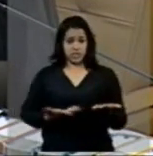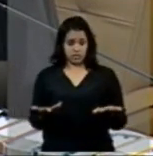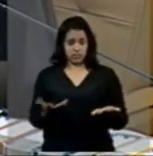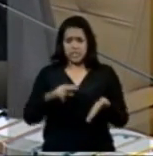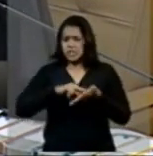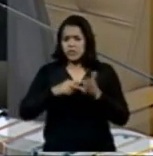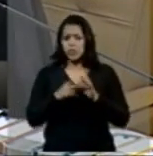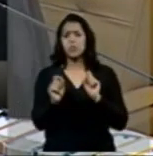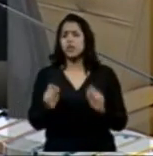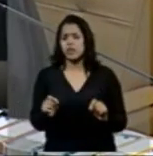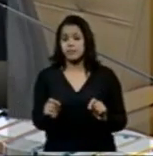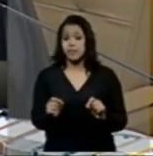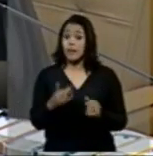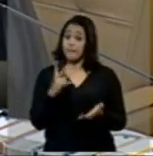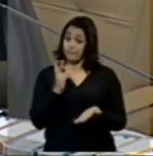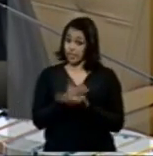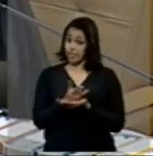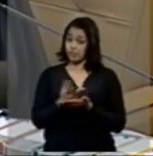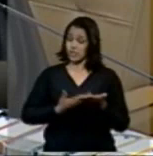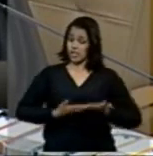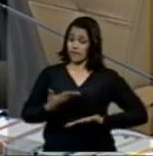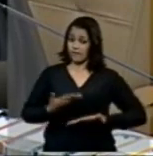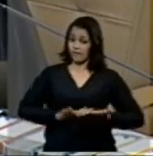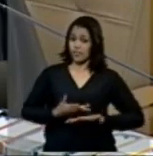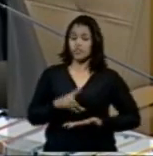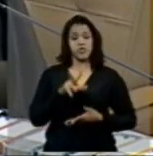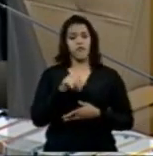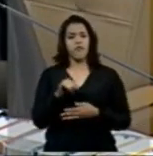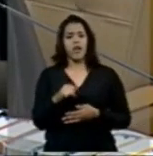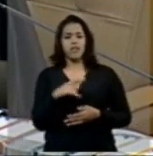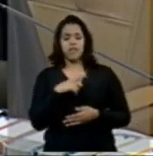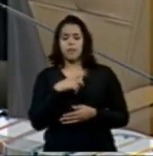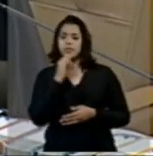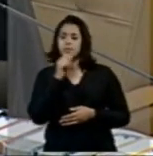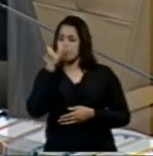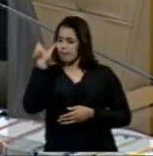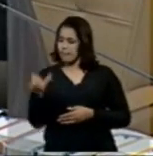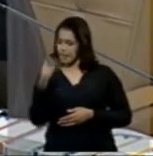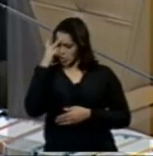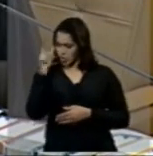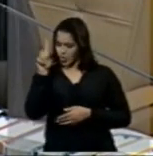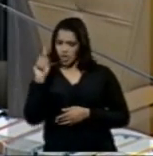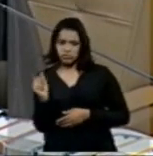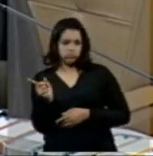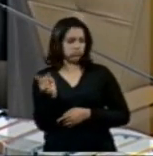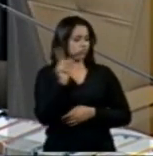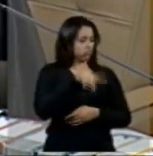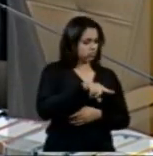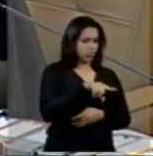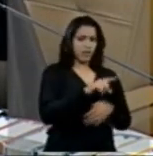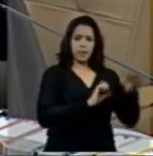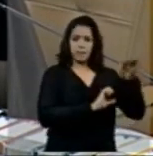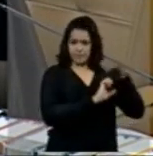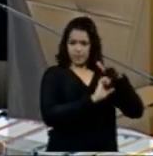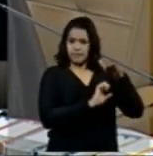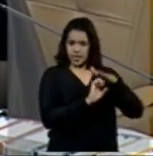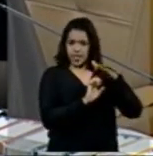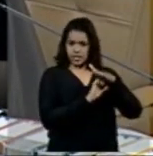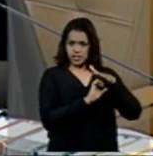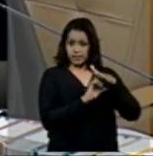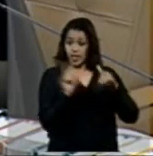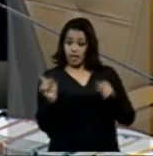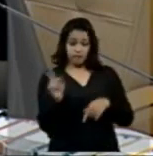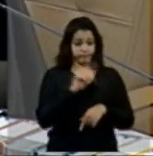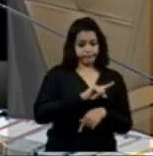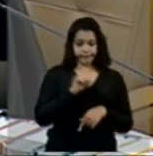Ou seja, embora a prestação de serviços se dirija de um sujeito trabalhador para um sujeito empresarial,